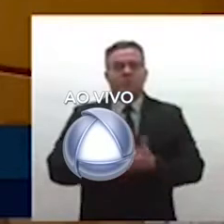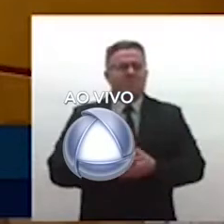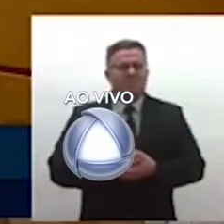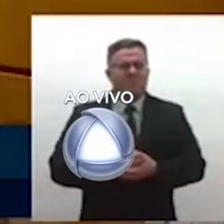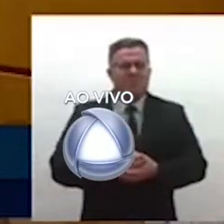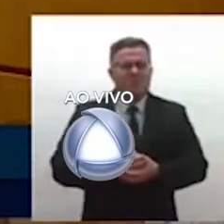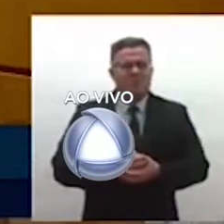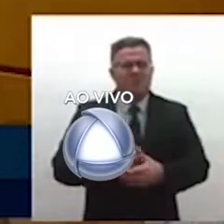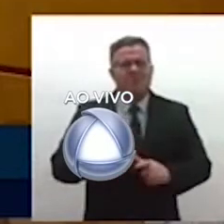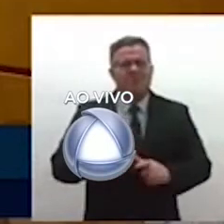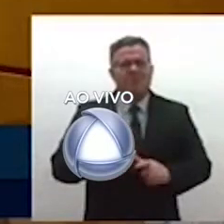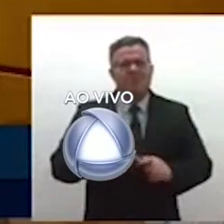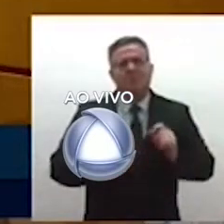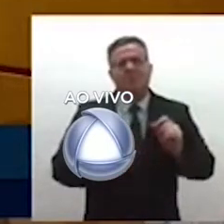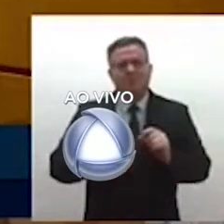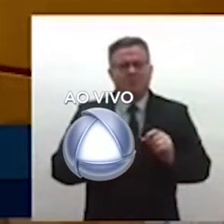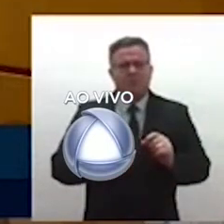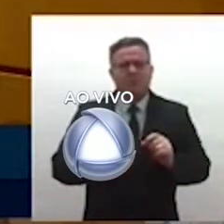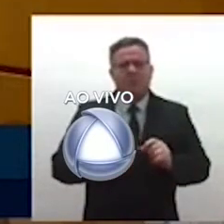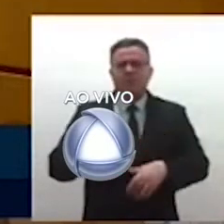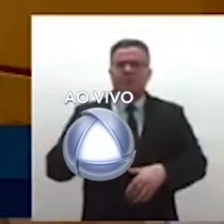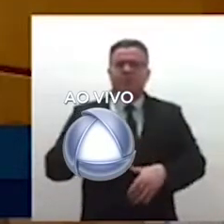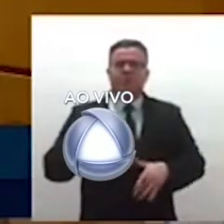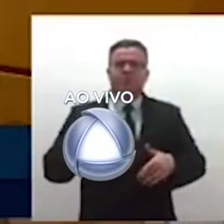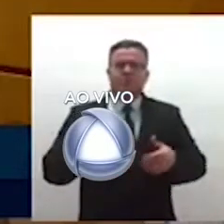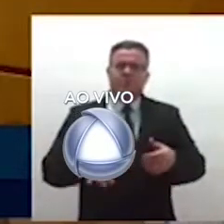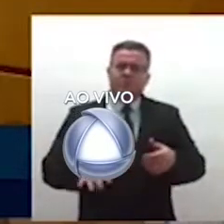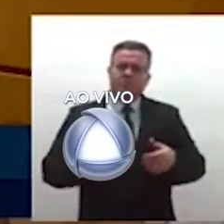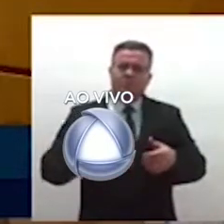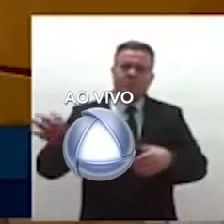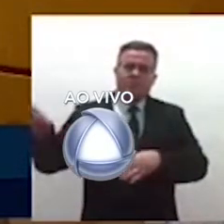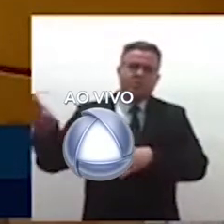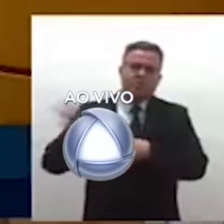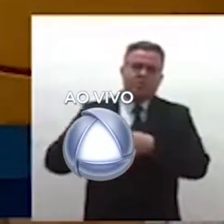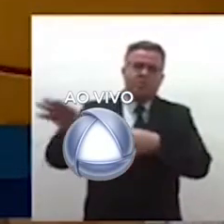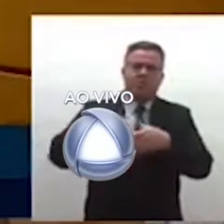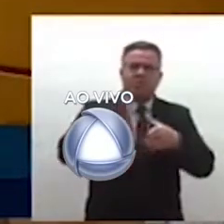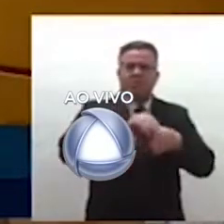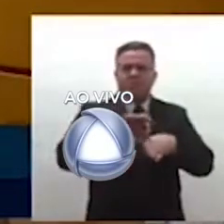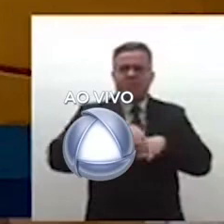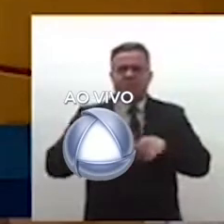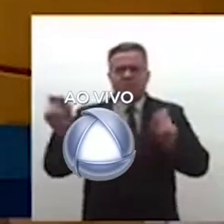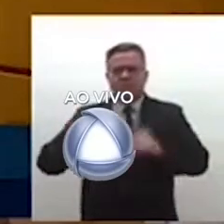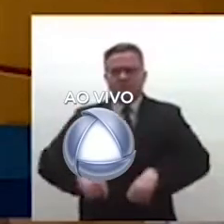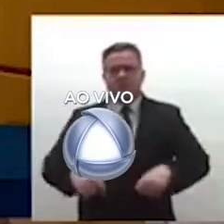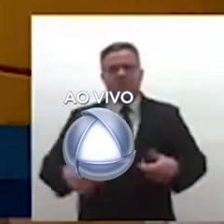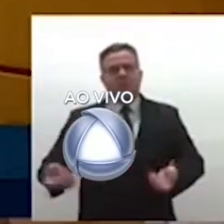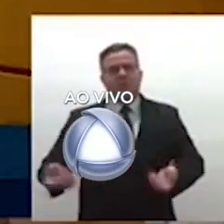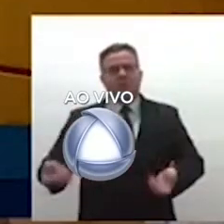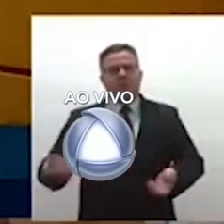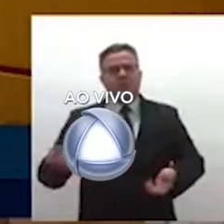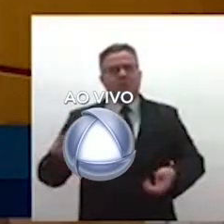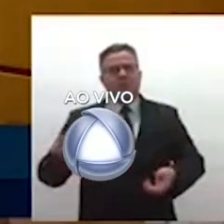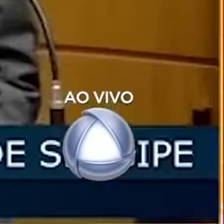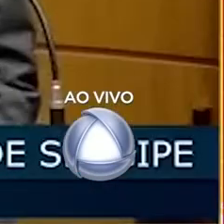figurem no mapa, no mapeamento das necessidades do nosso estado e nós possamos ter políticas públicas voltadas para